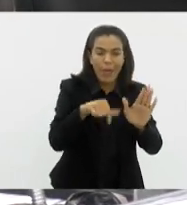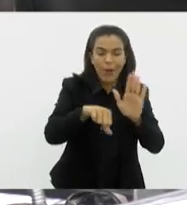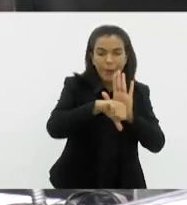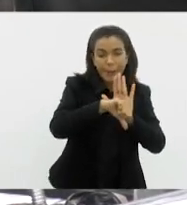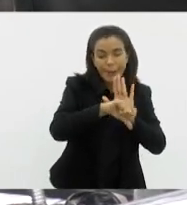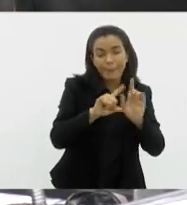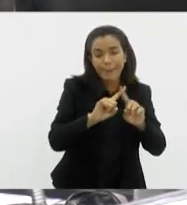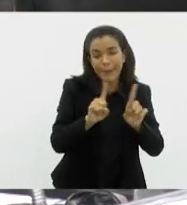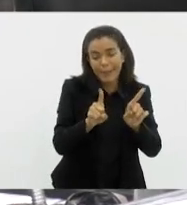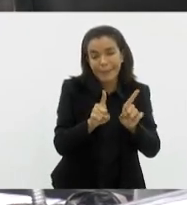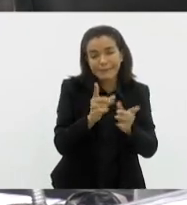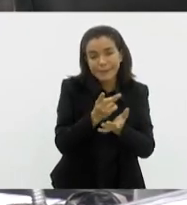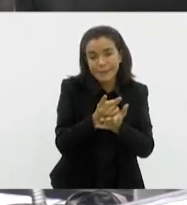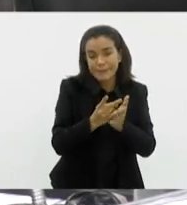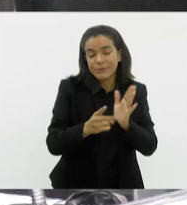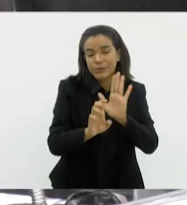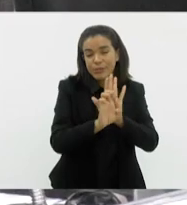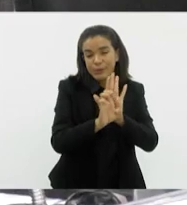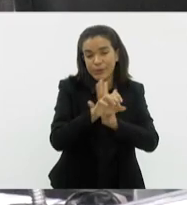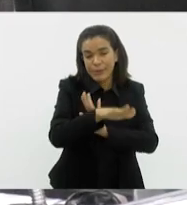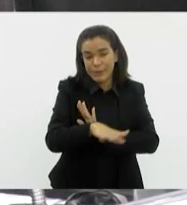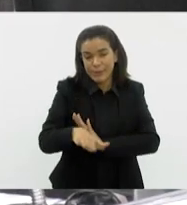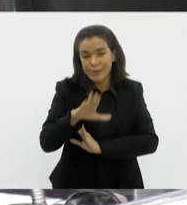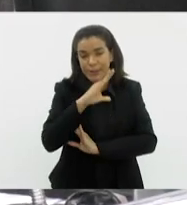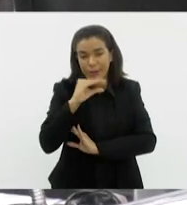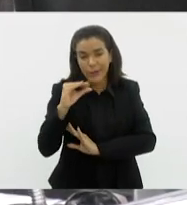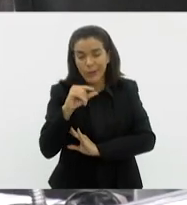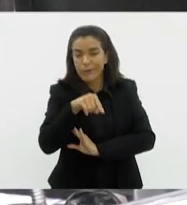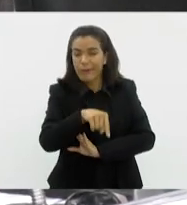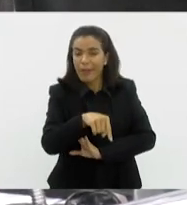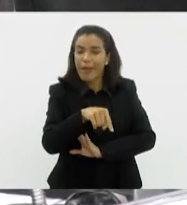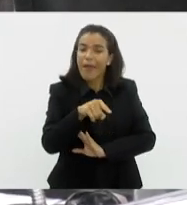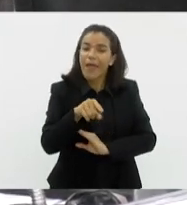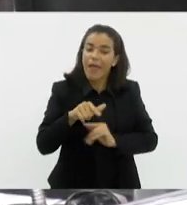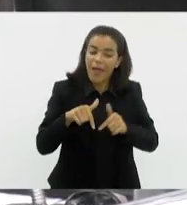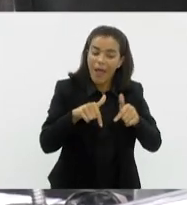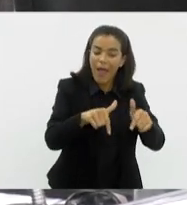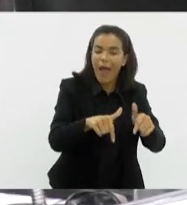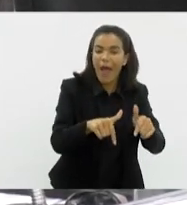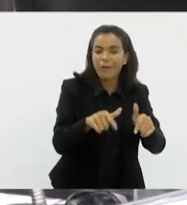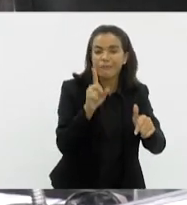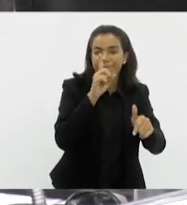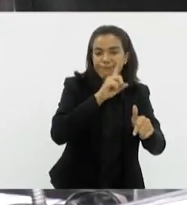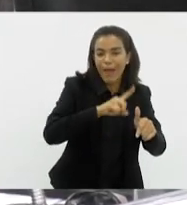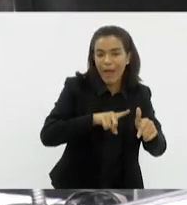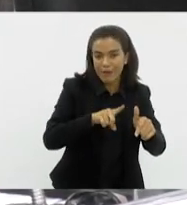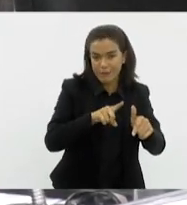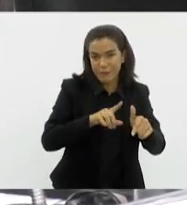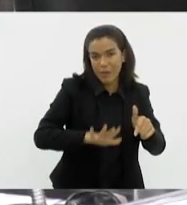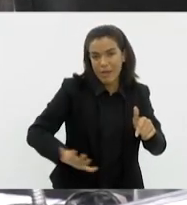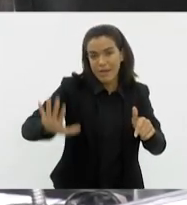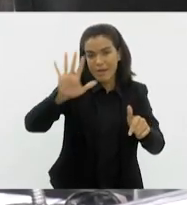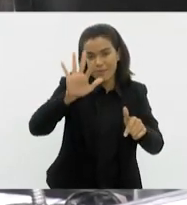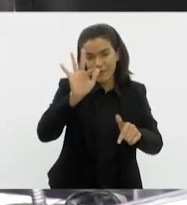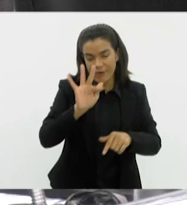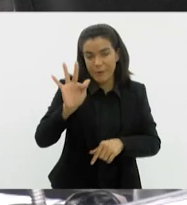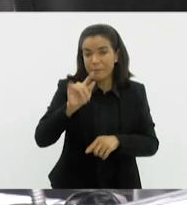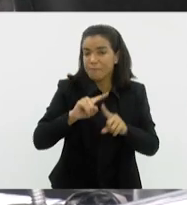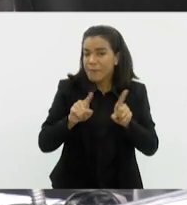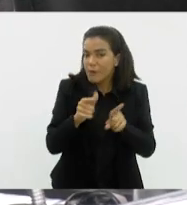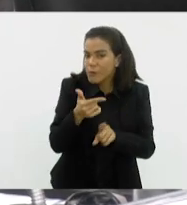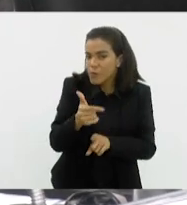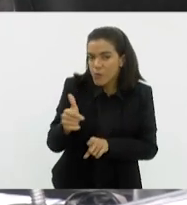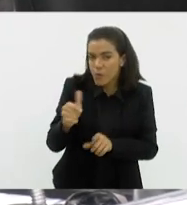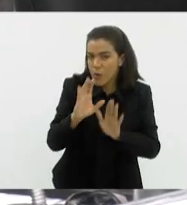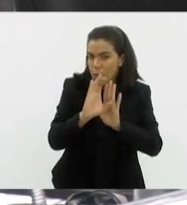conforme o próprio Estatuto da Criança e do Adolescente, eles são classificados como atos infracionais, isso é uma discussão de âmbito federal. Mas não existe um